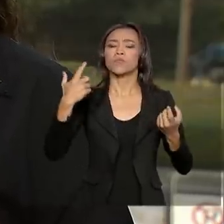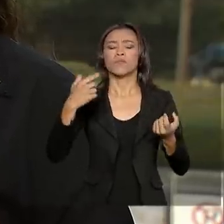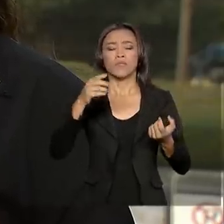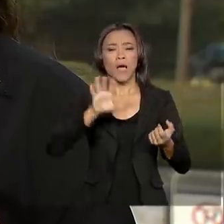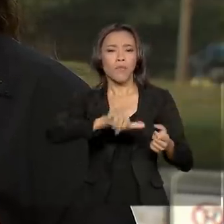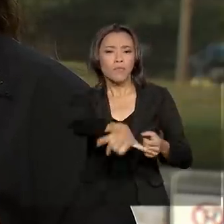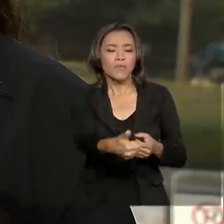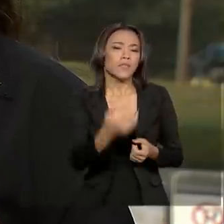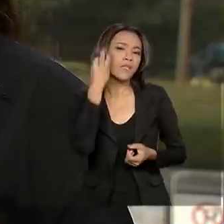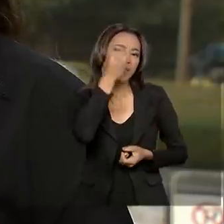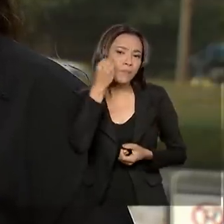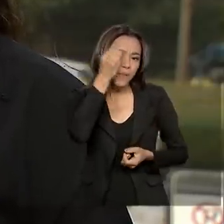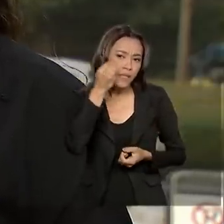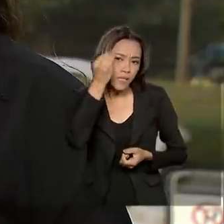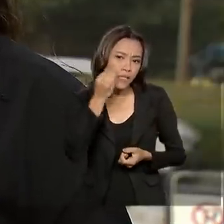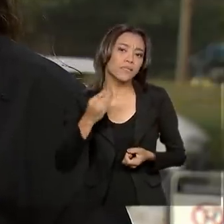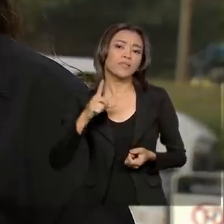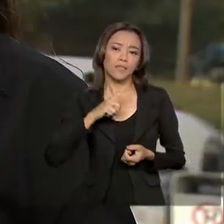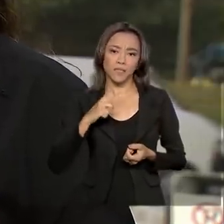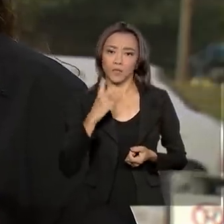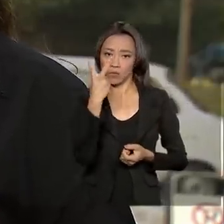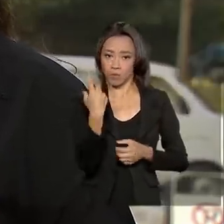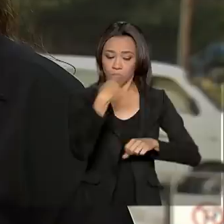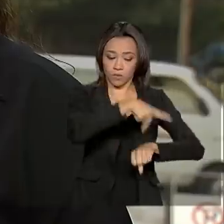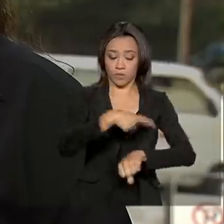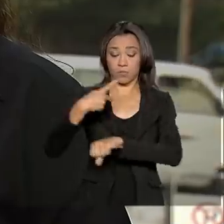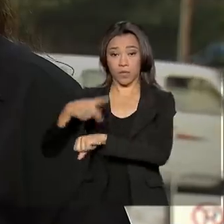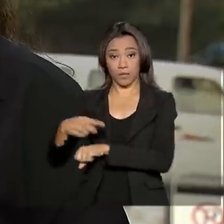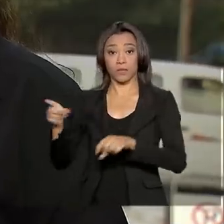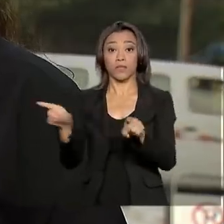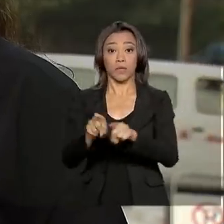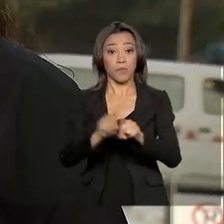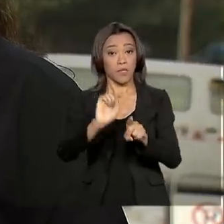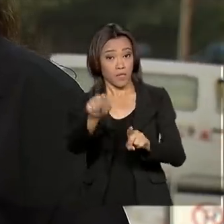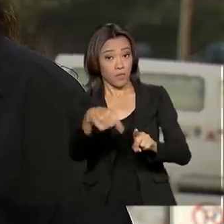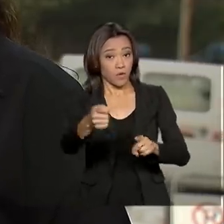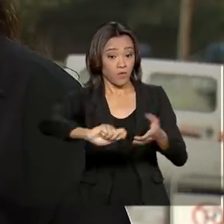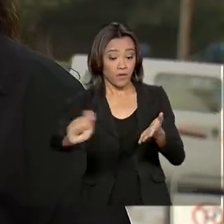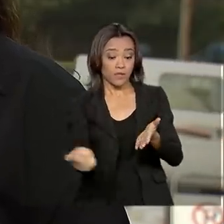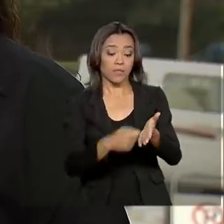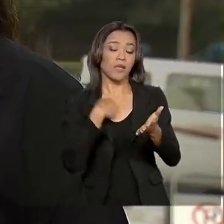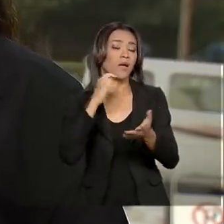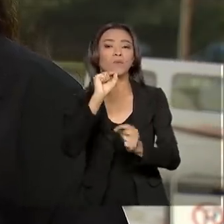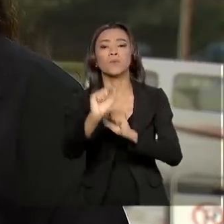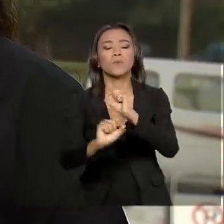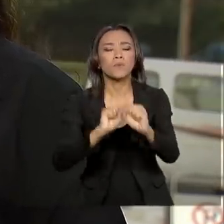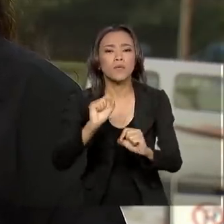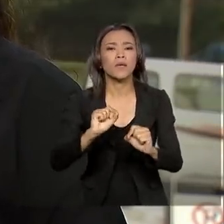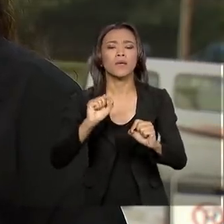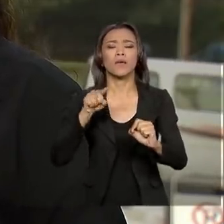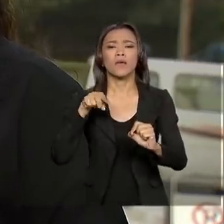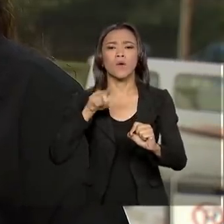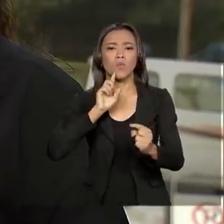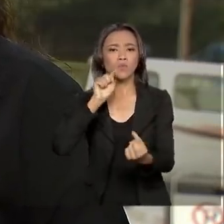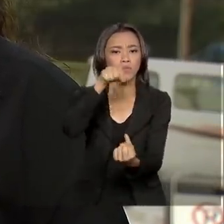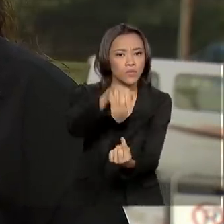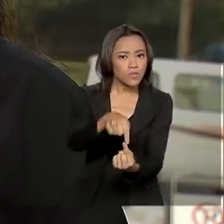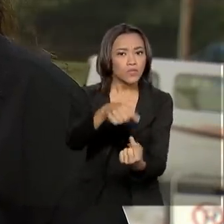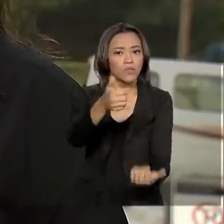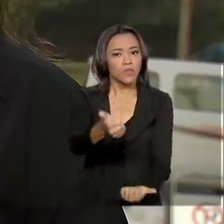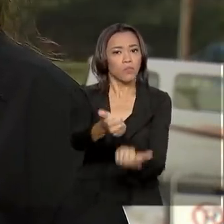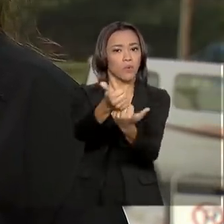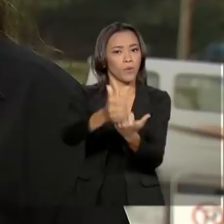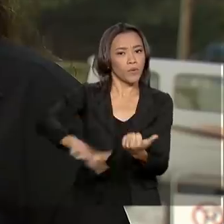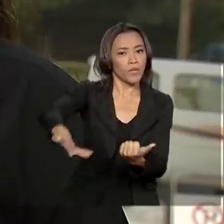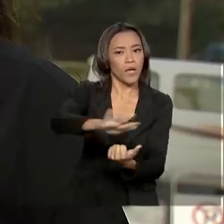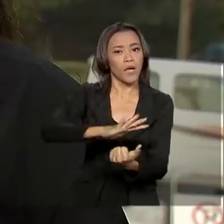experiência já acumulada pelos dois países. Também foi assinado um entendimento para promover a cooperação em petróleo